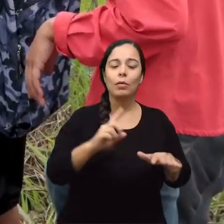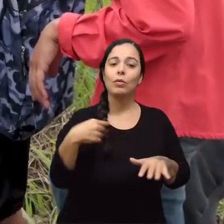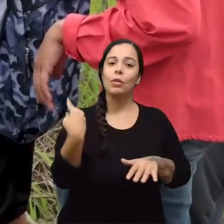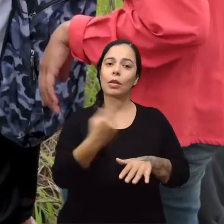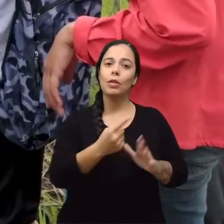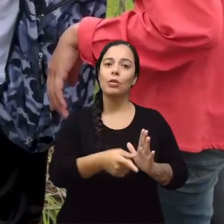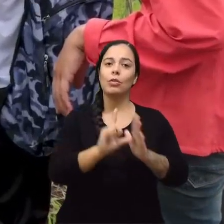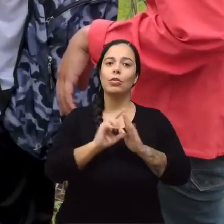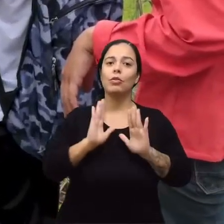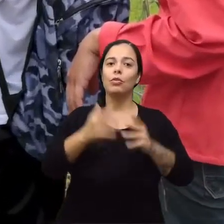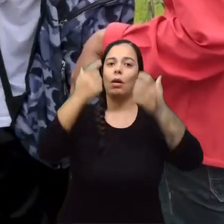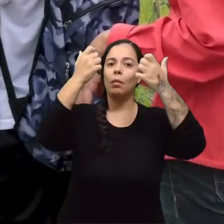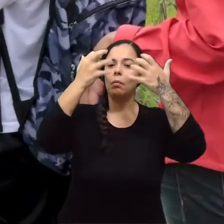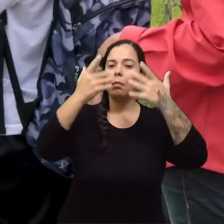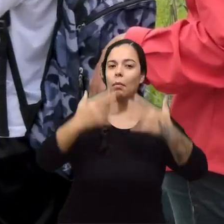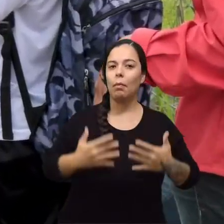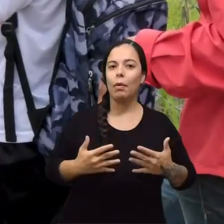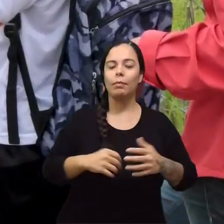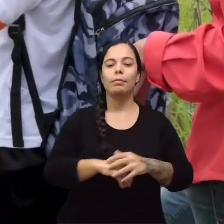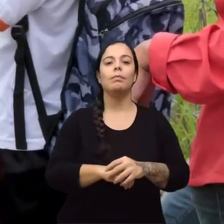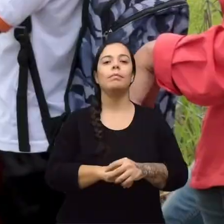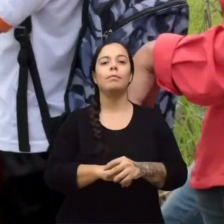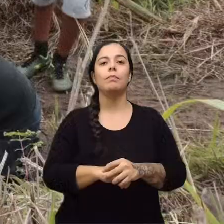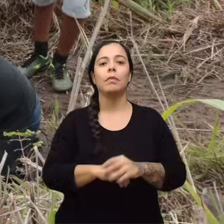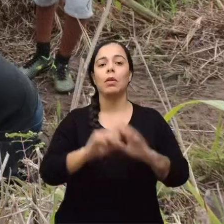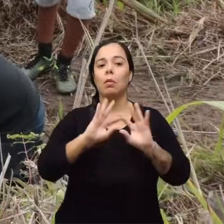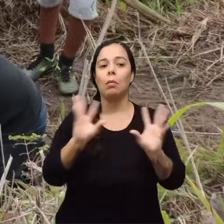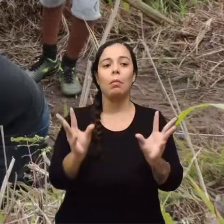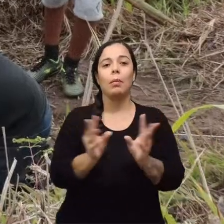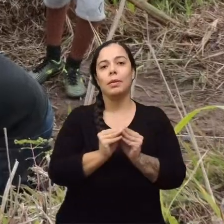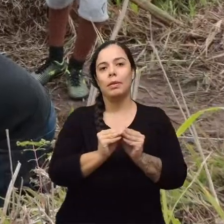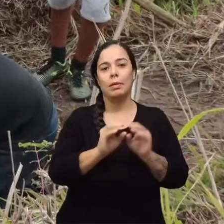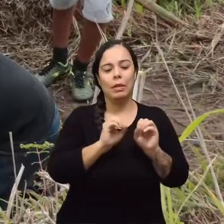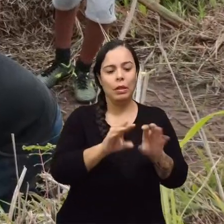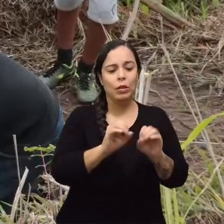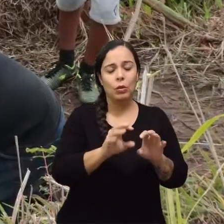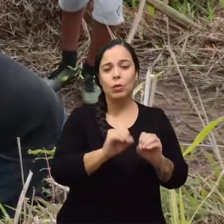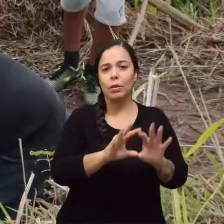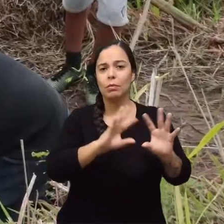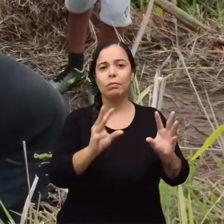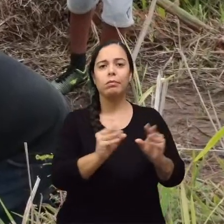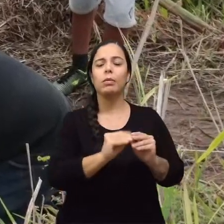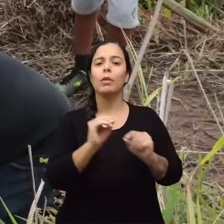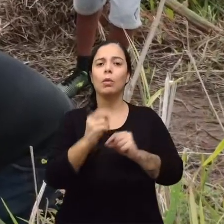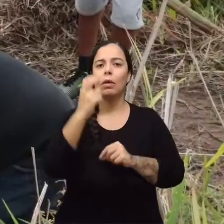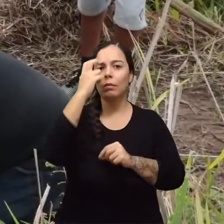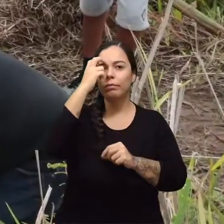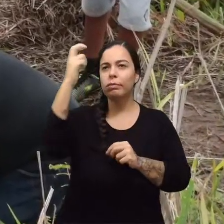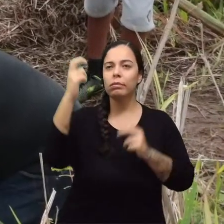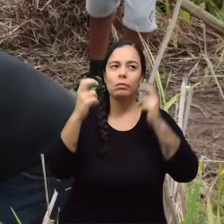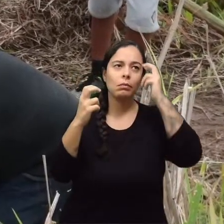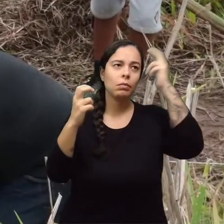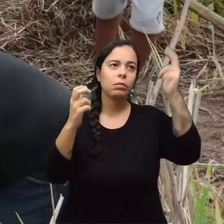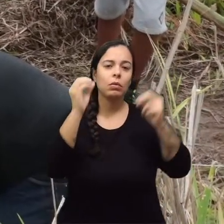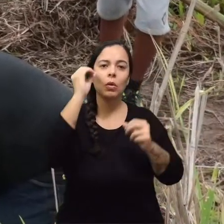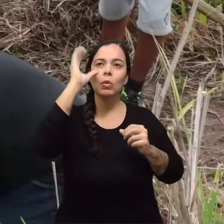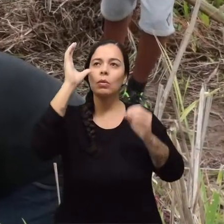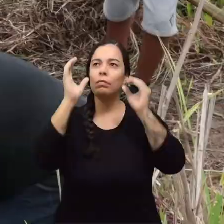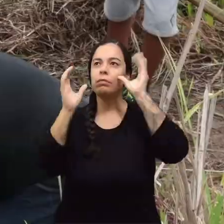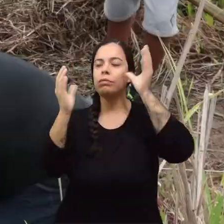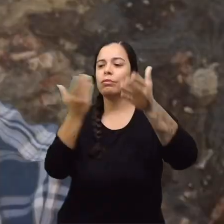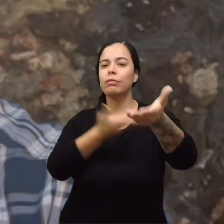de arqueologia que a gente vem trabalhando durante todo o ano com essas turmas. É uma síntese do que é a própria educação, né, essa troca de saberes, né,